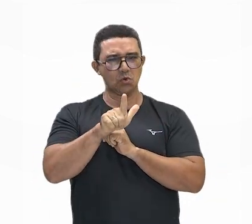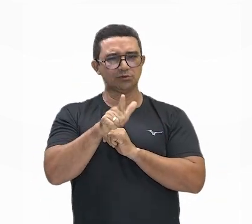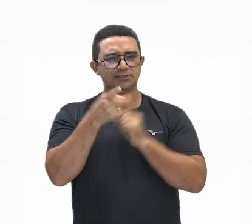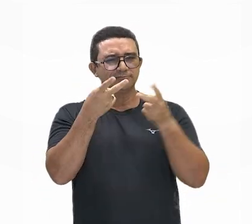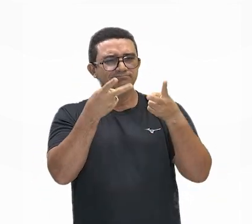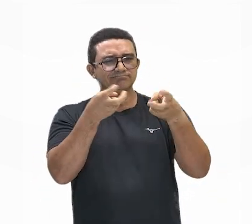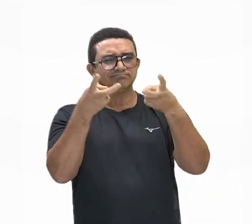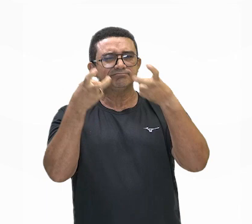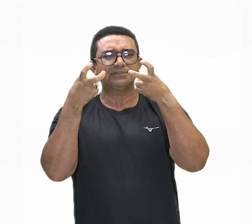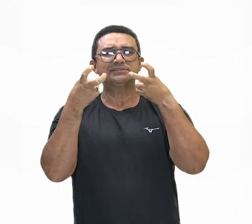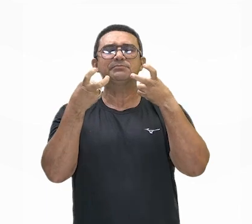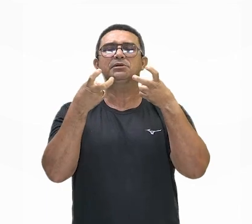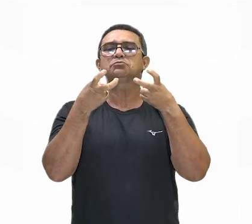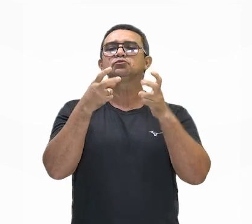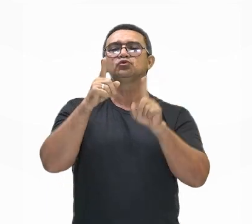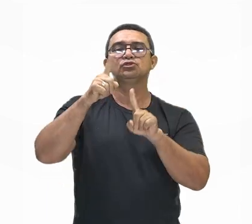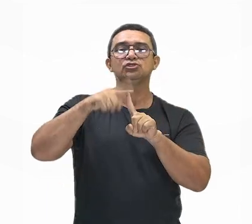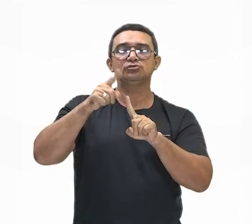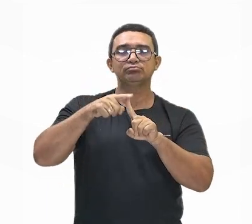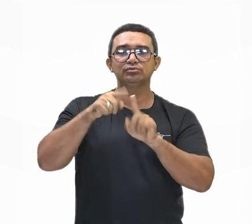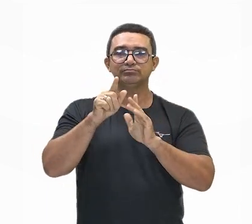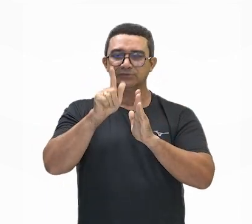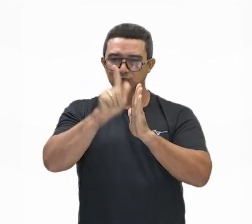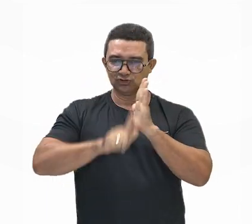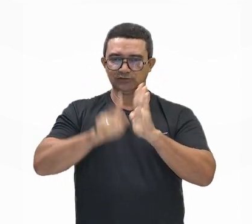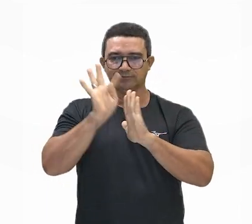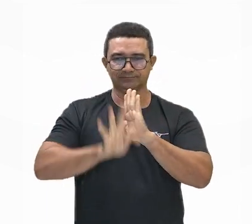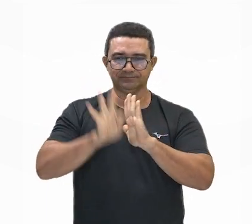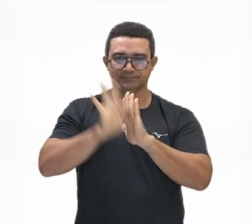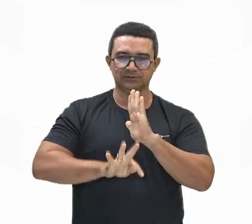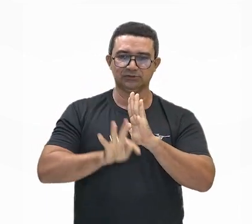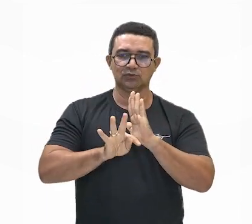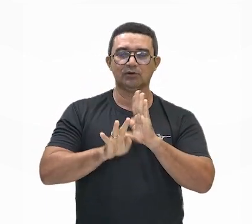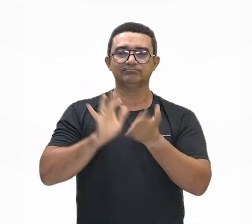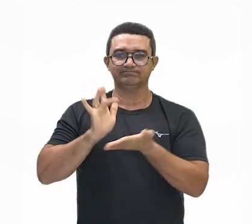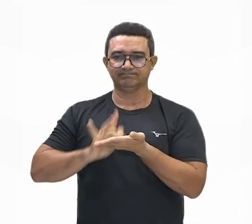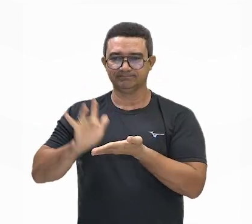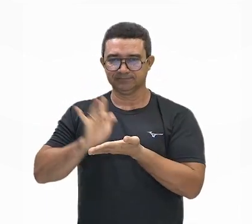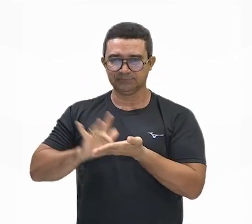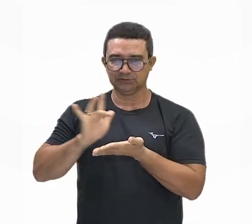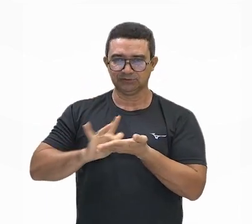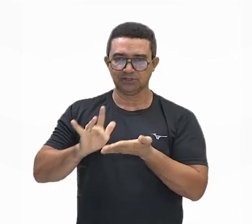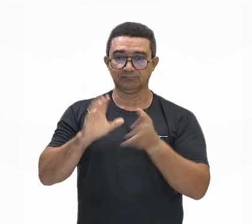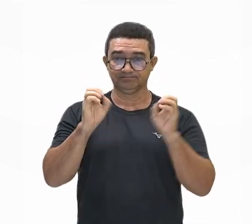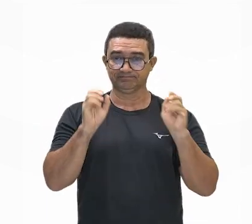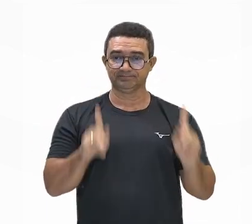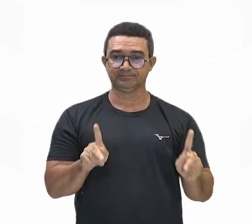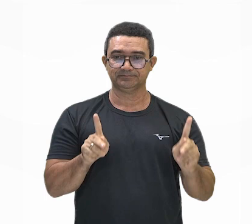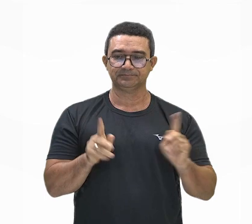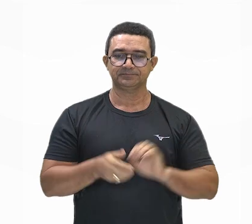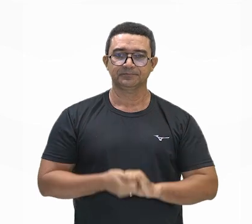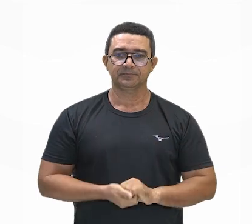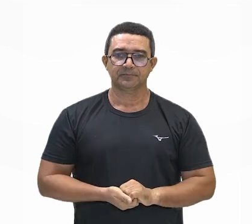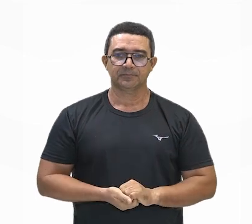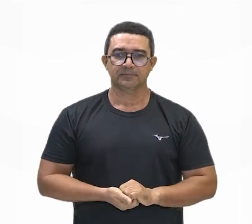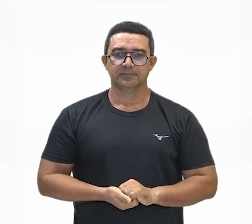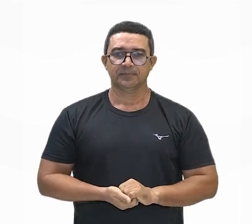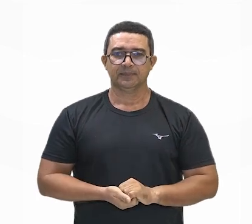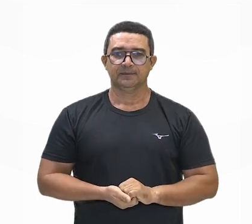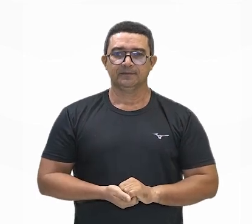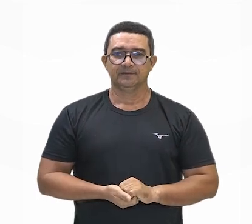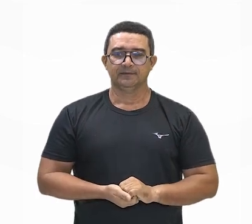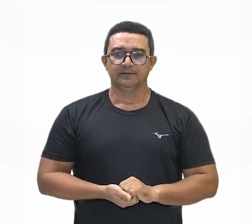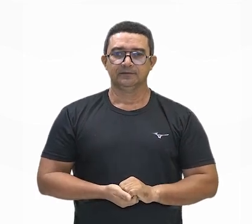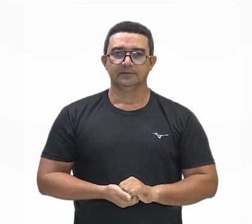identificar o gênero textual digital, ok? Então, nós trouxemos